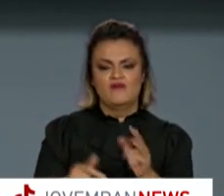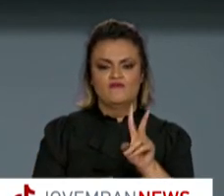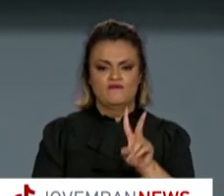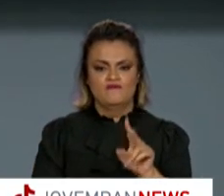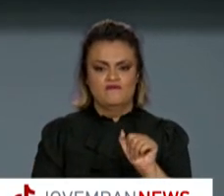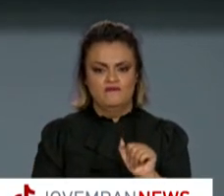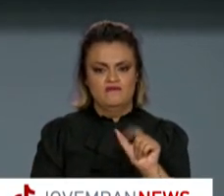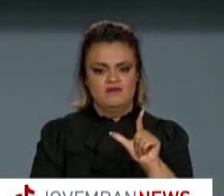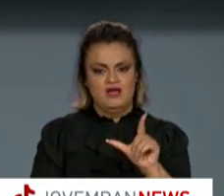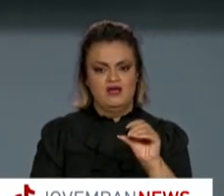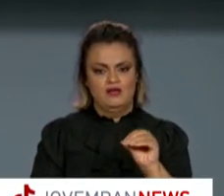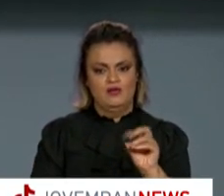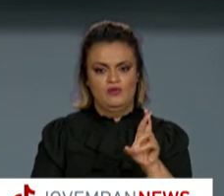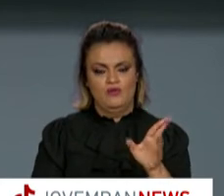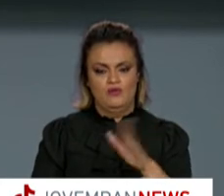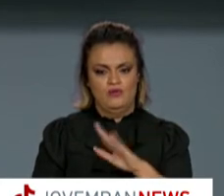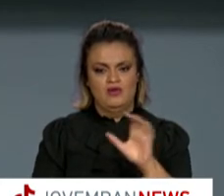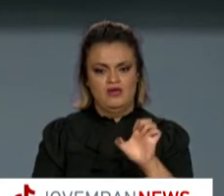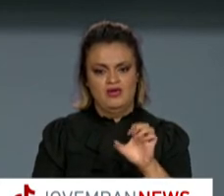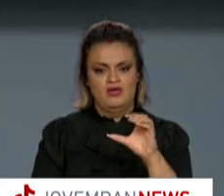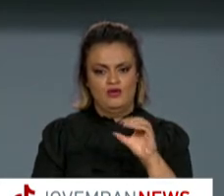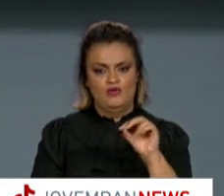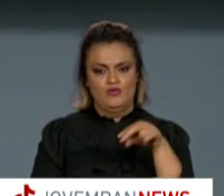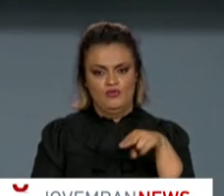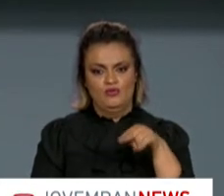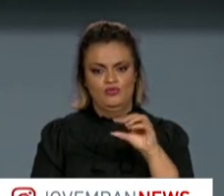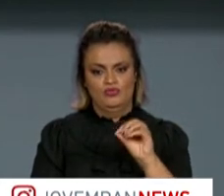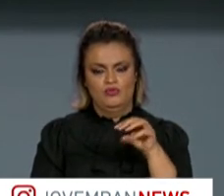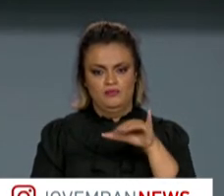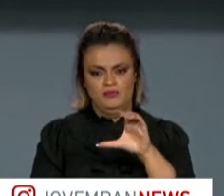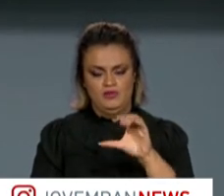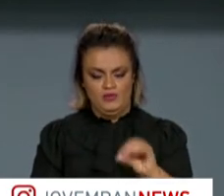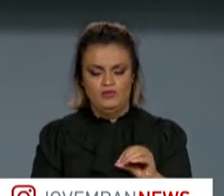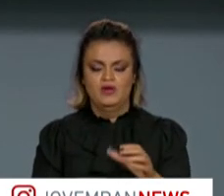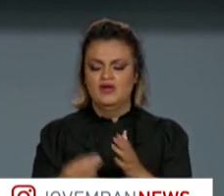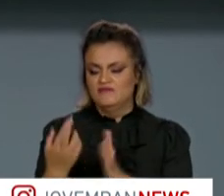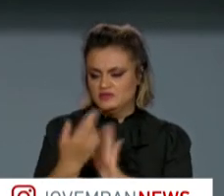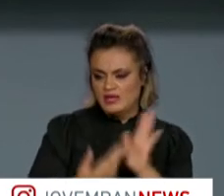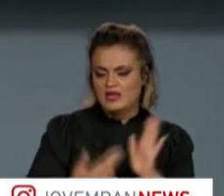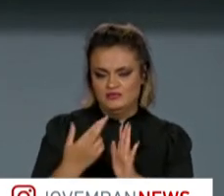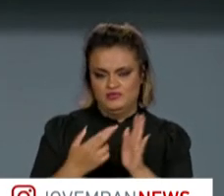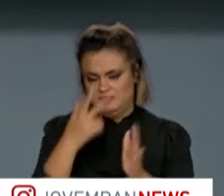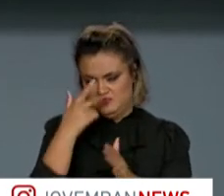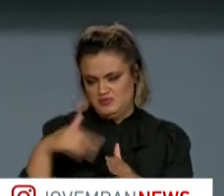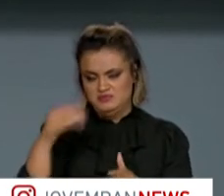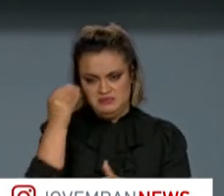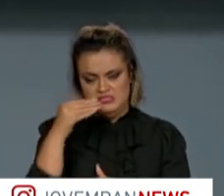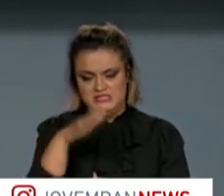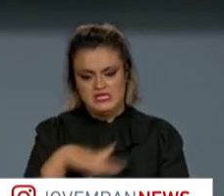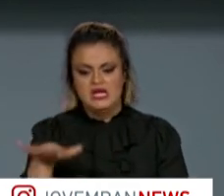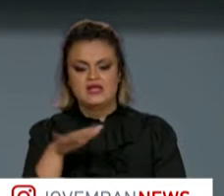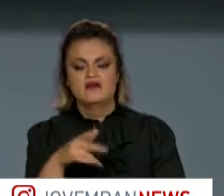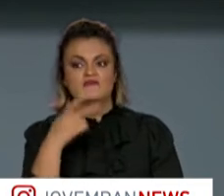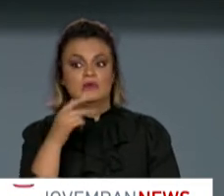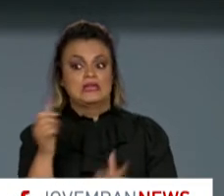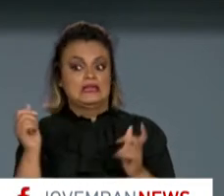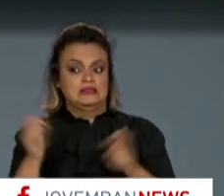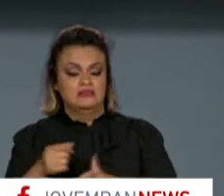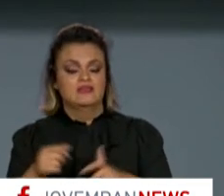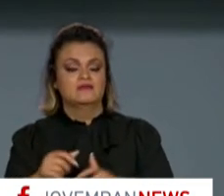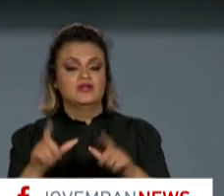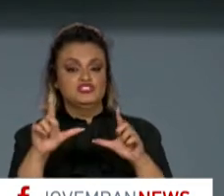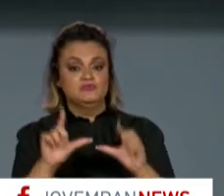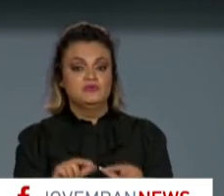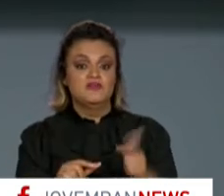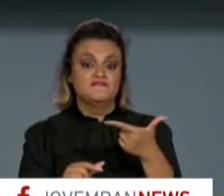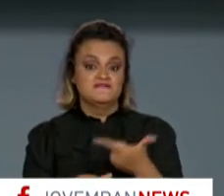a noticiar, por relatório de especialistas na área, que havia espaço para redução